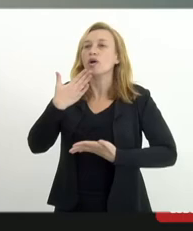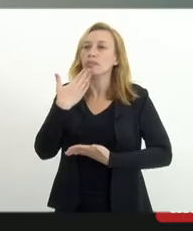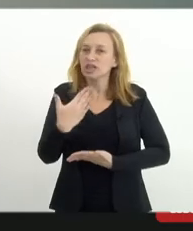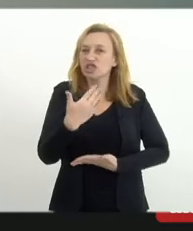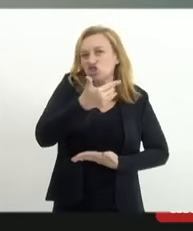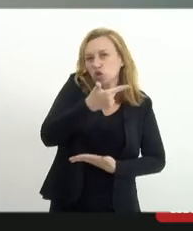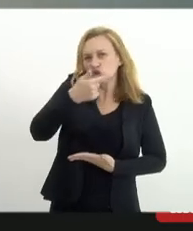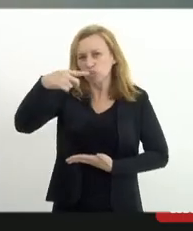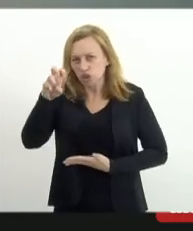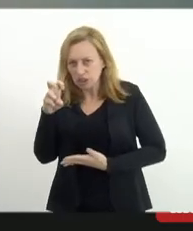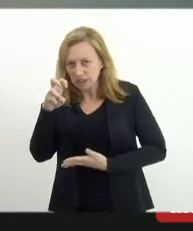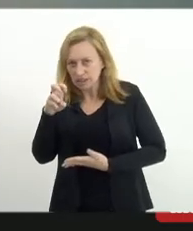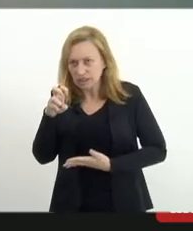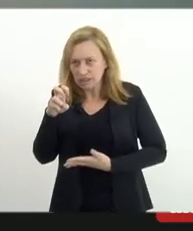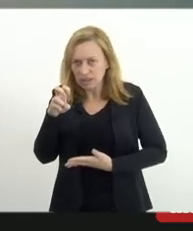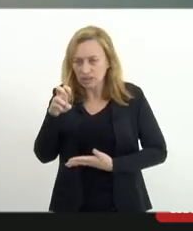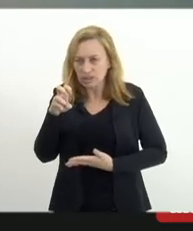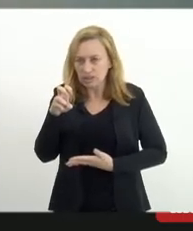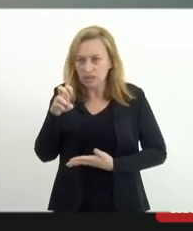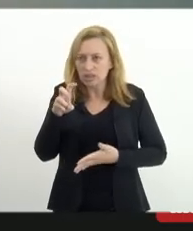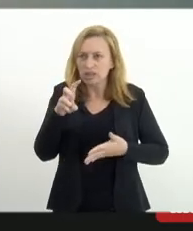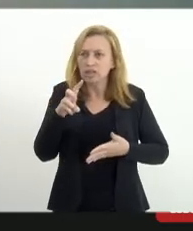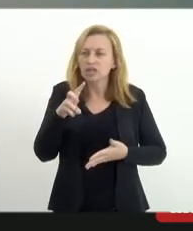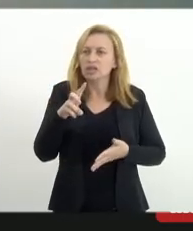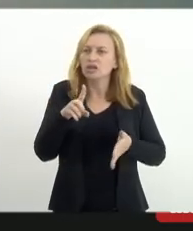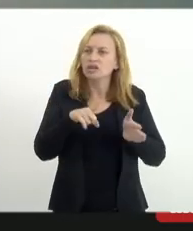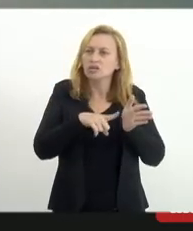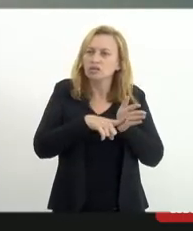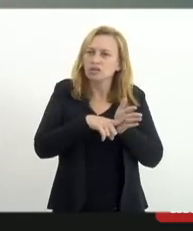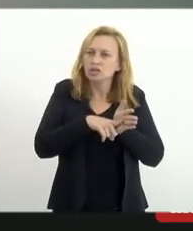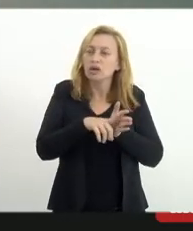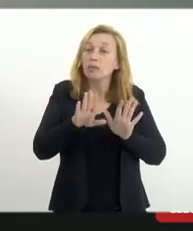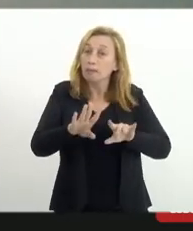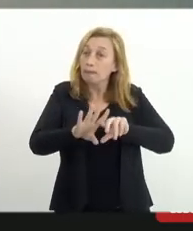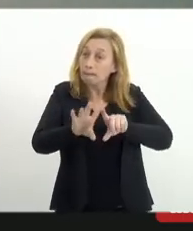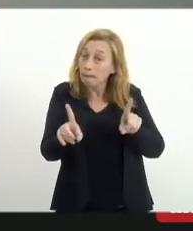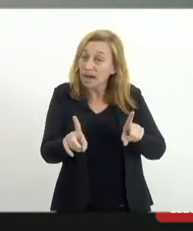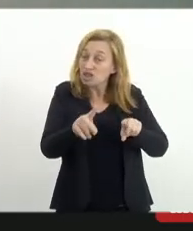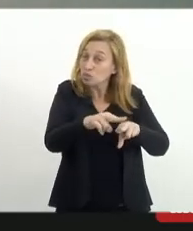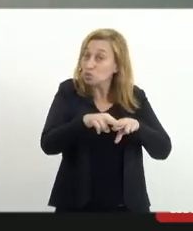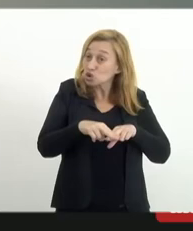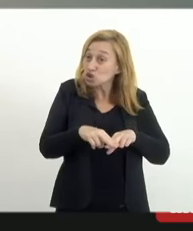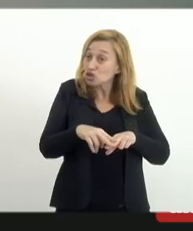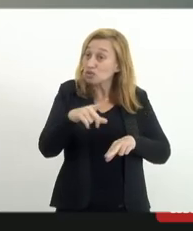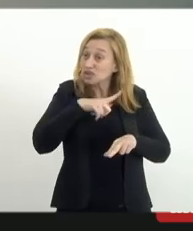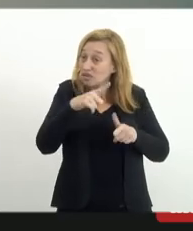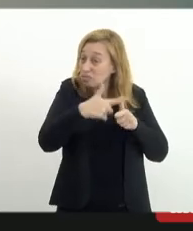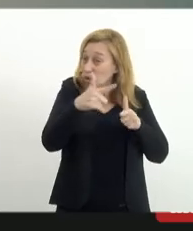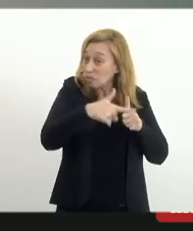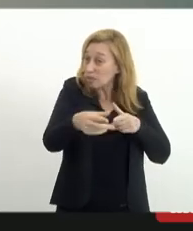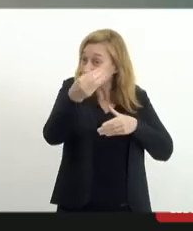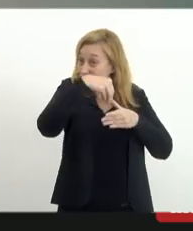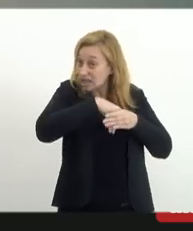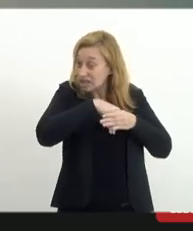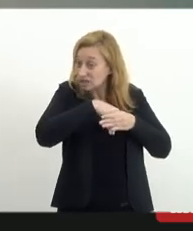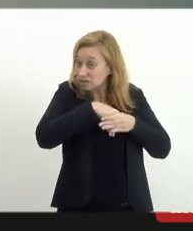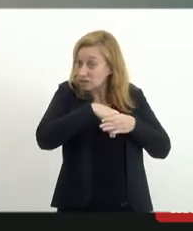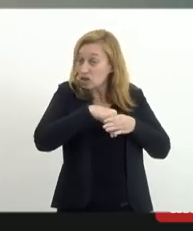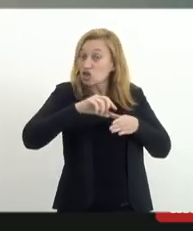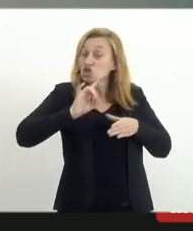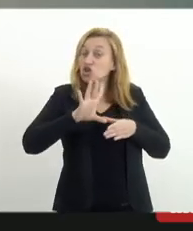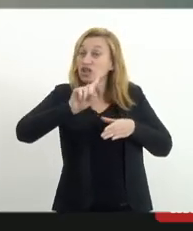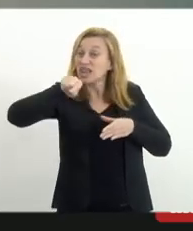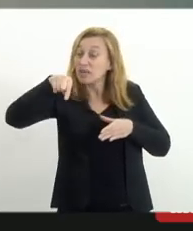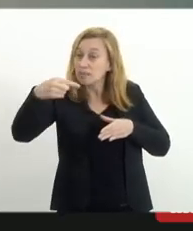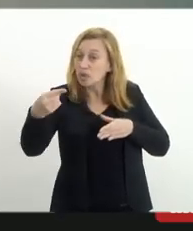em 2015 a divergência, mas por algum motivo interno, né, gerou-se o auto de infração somente 6 anos